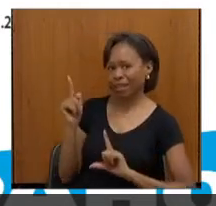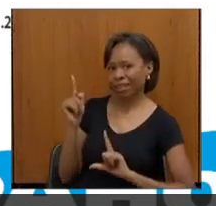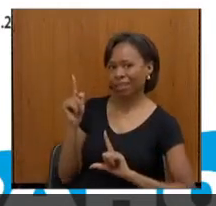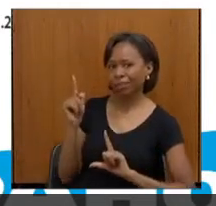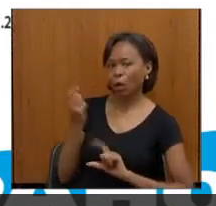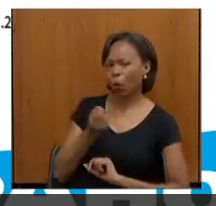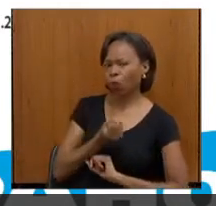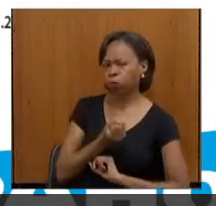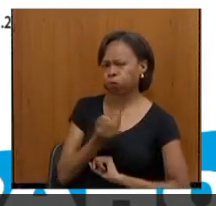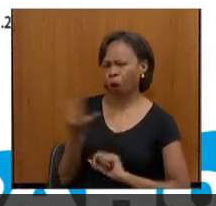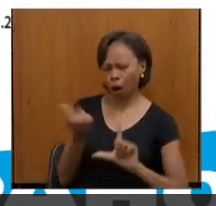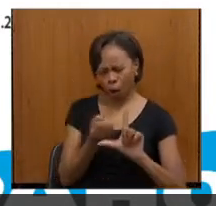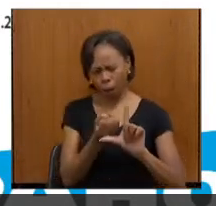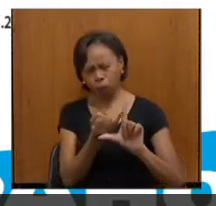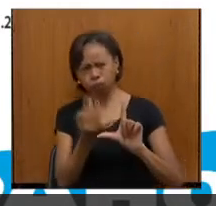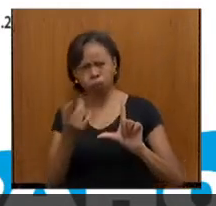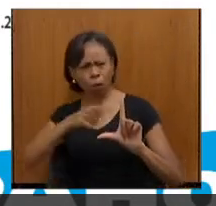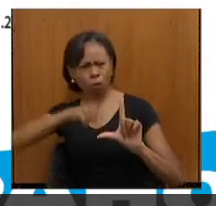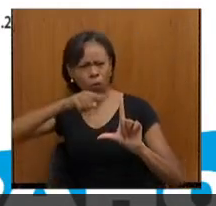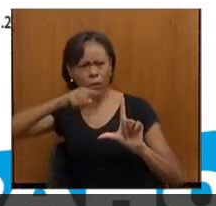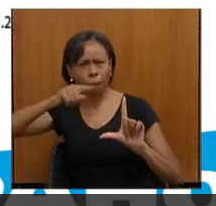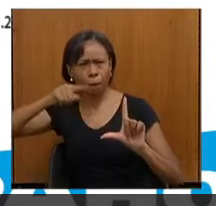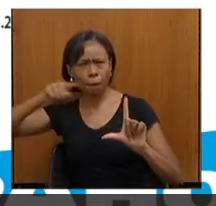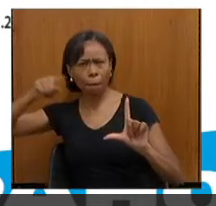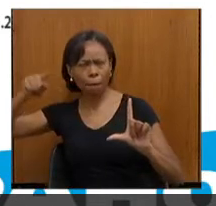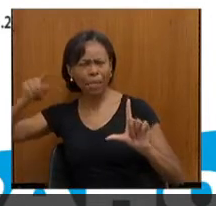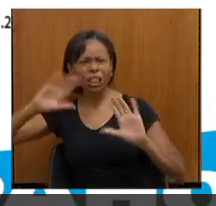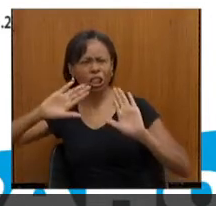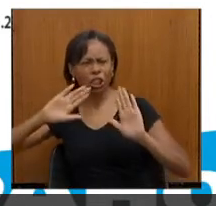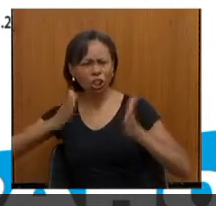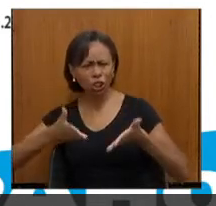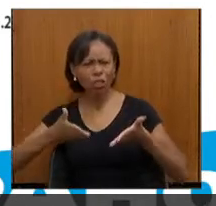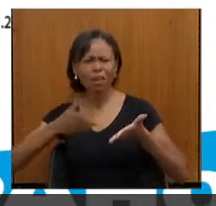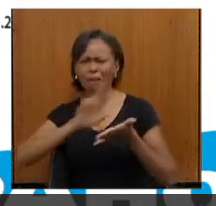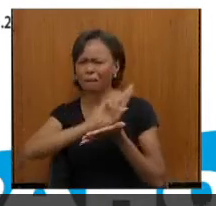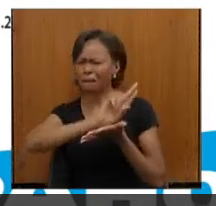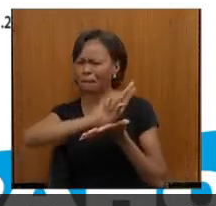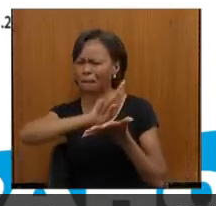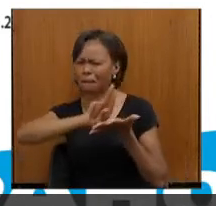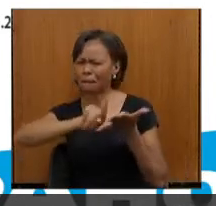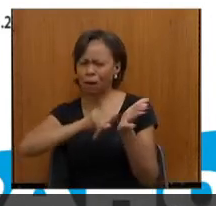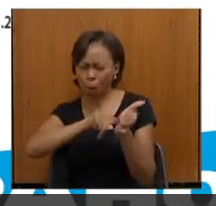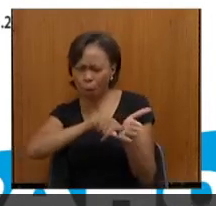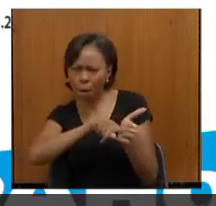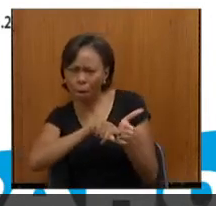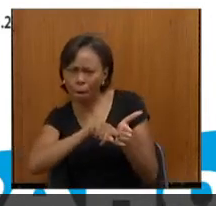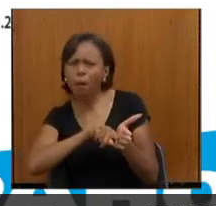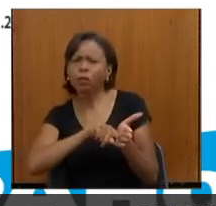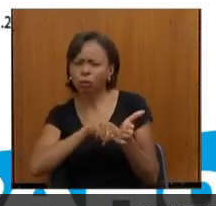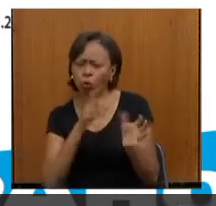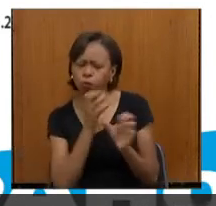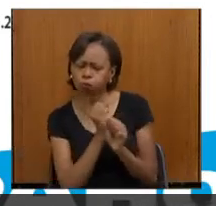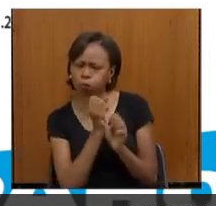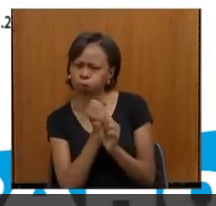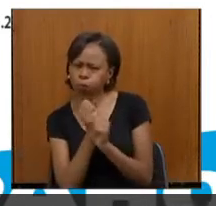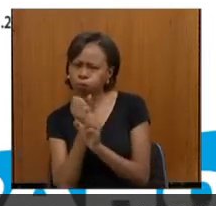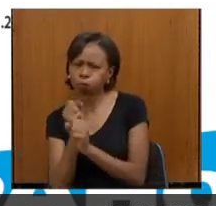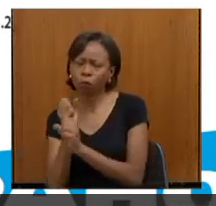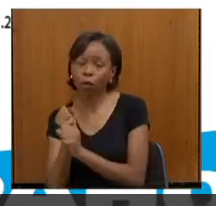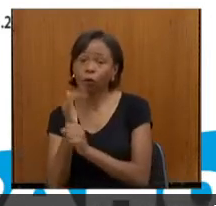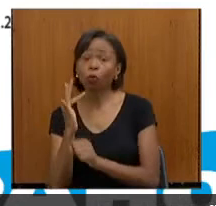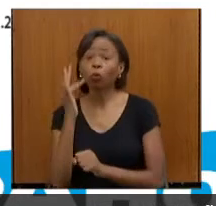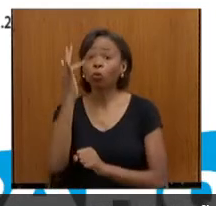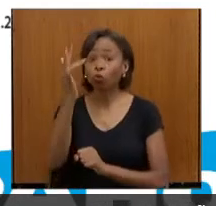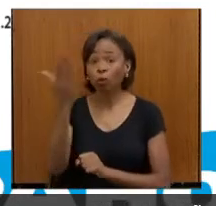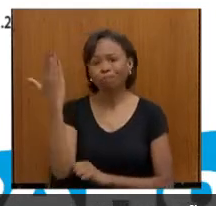trouxe vários dados na apresentação para que fique como registro para futuras consultas. E esse